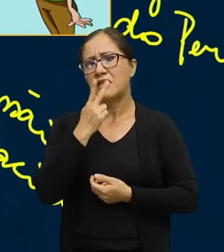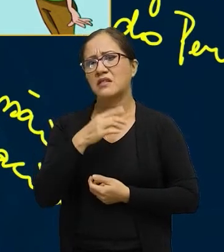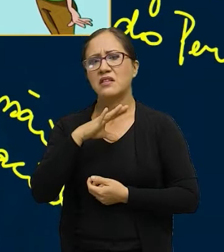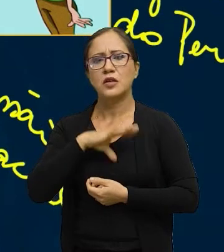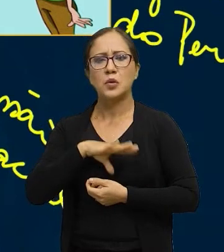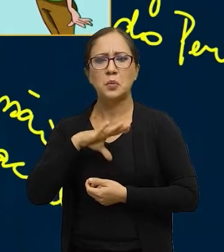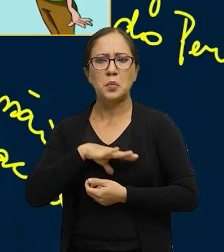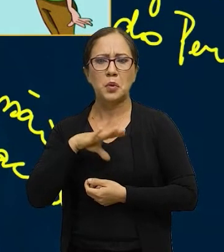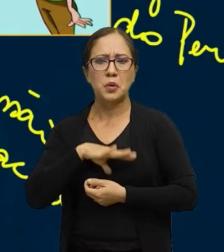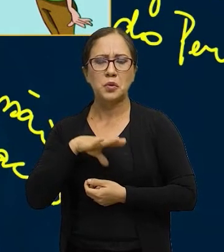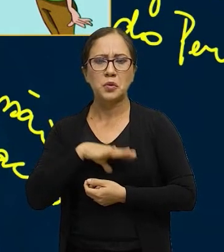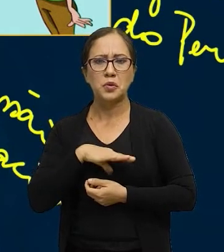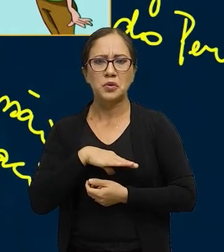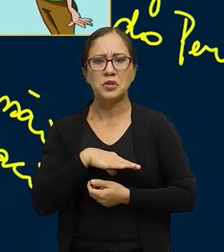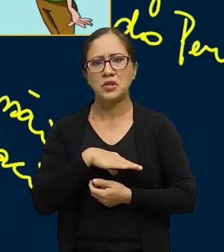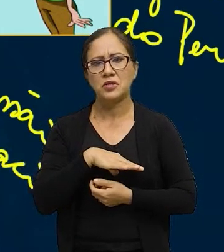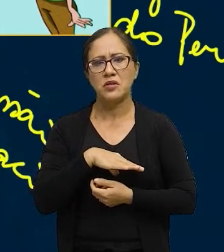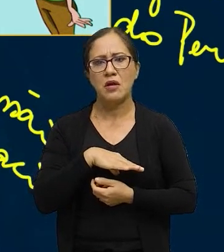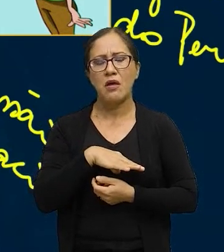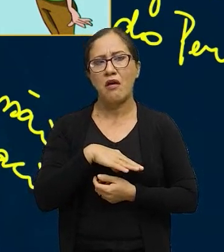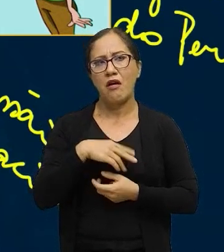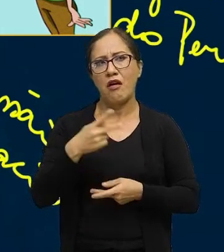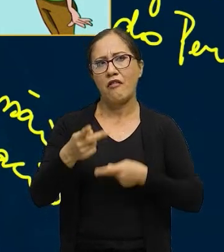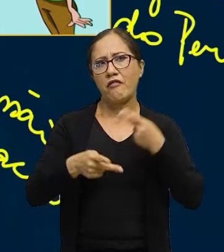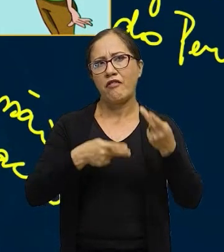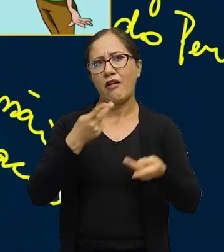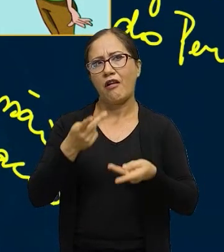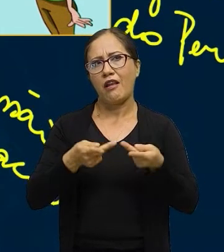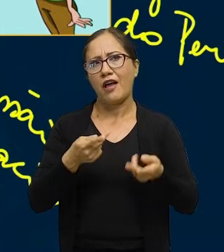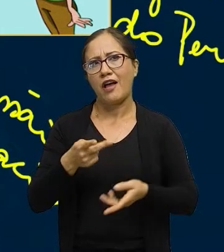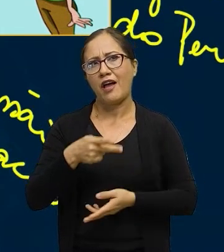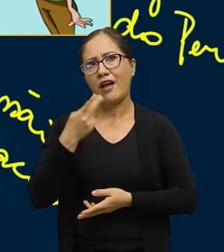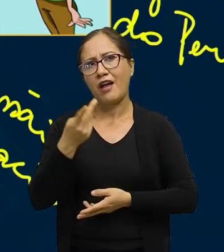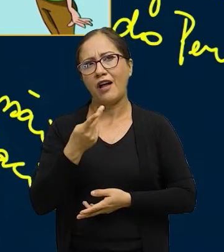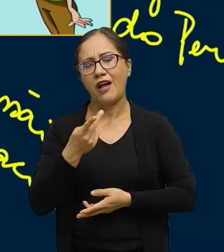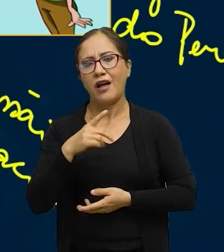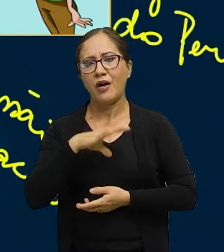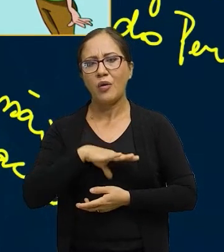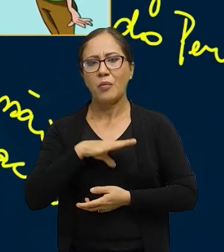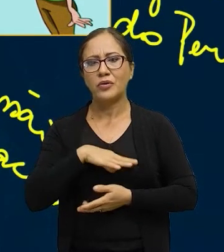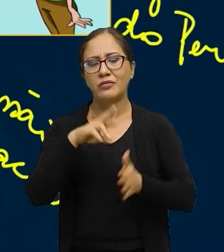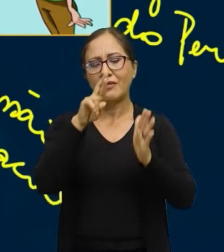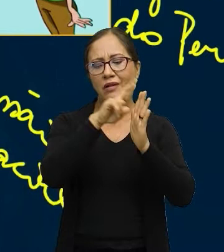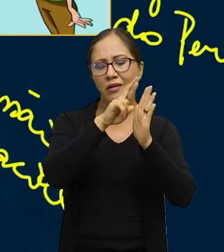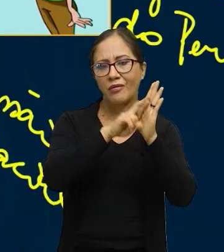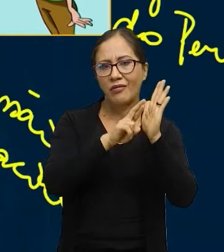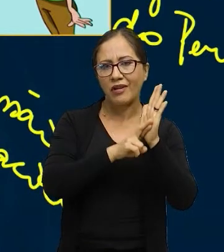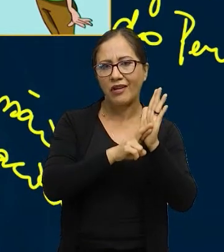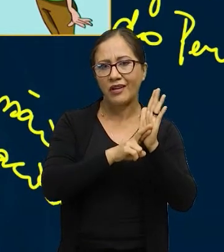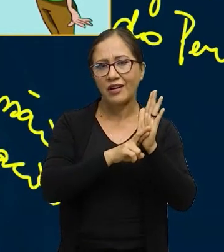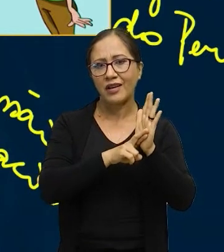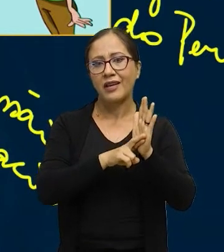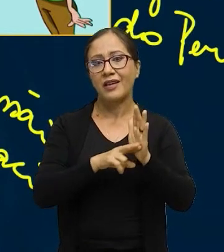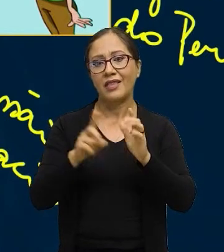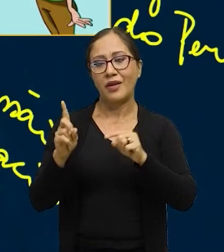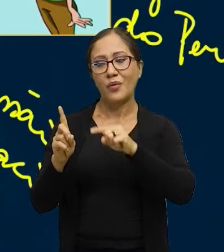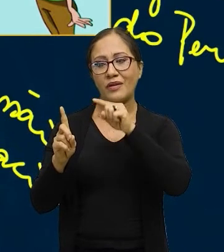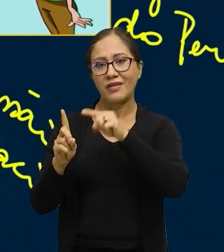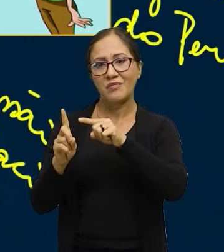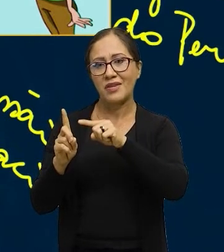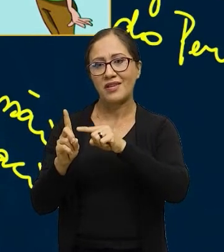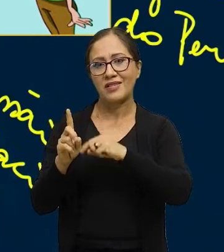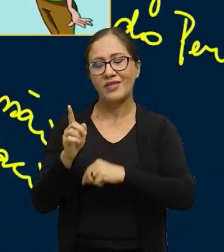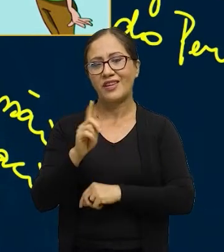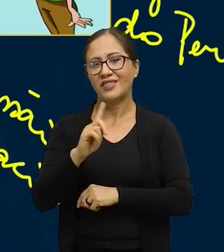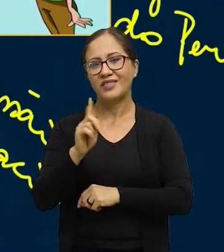inglês que é padrão, é cheio de normas. Ele não gosta disso, ele não fala esse inglês,